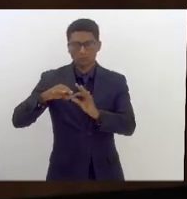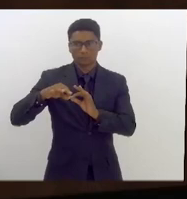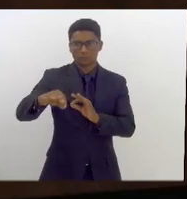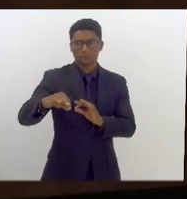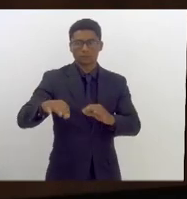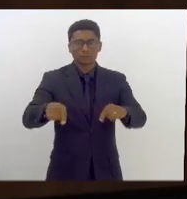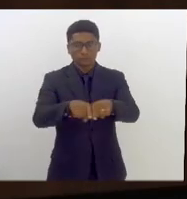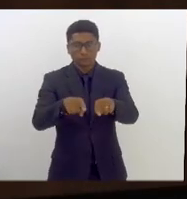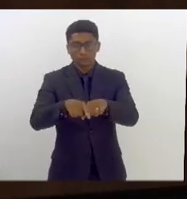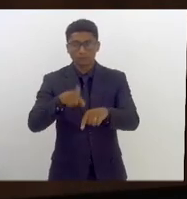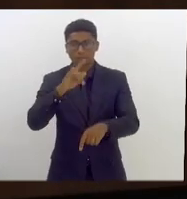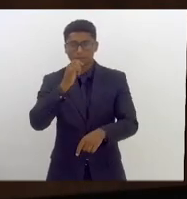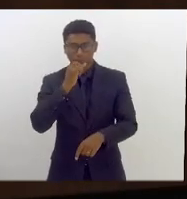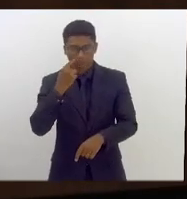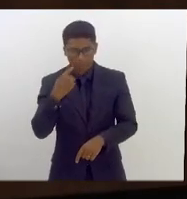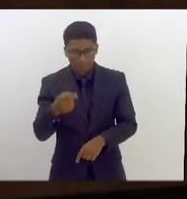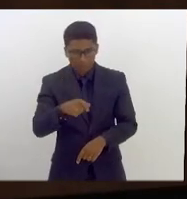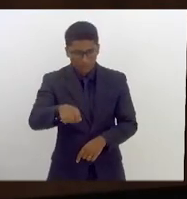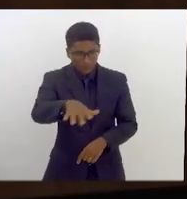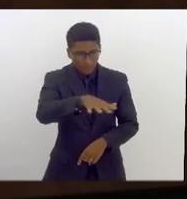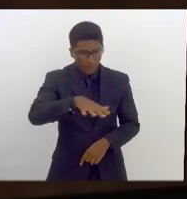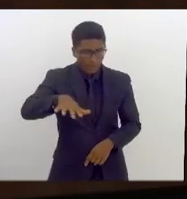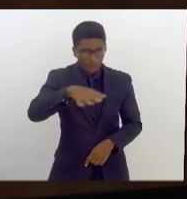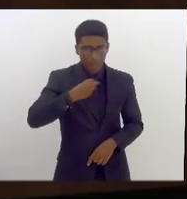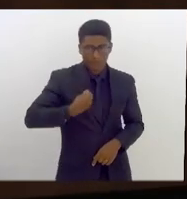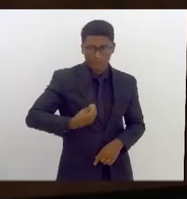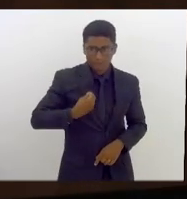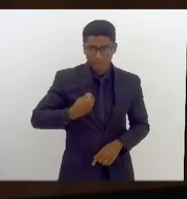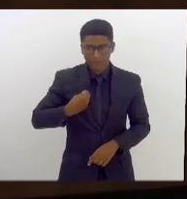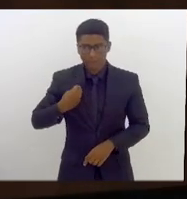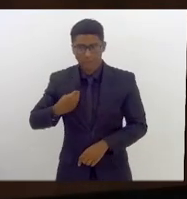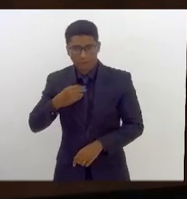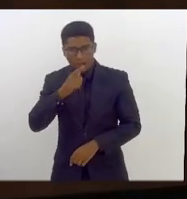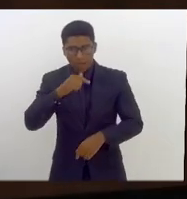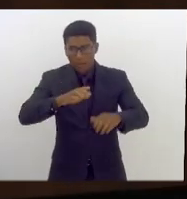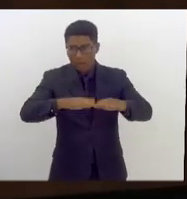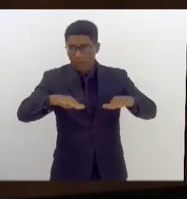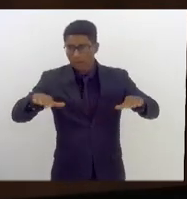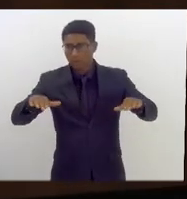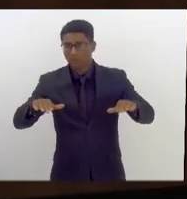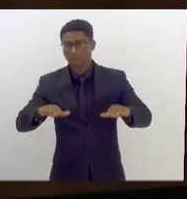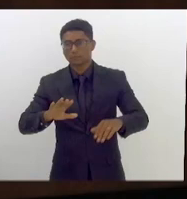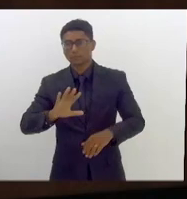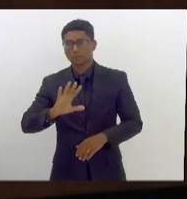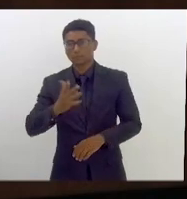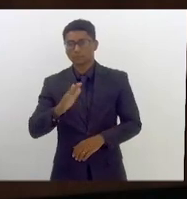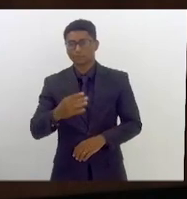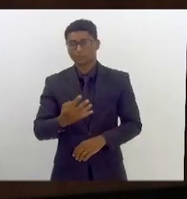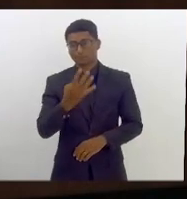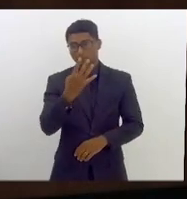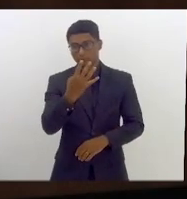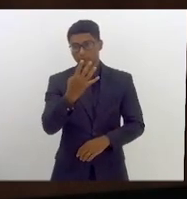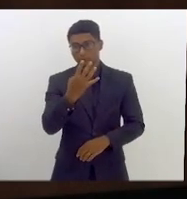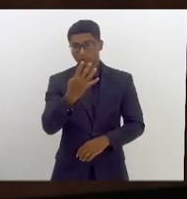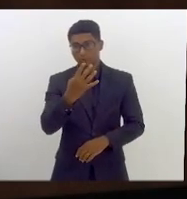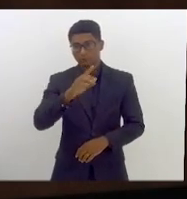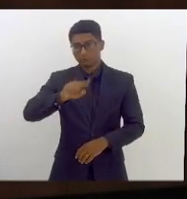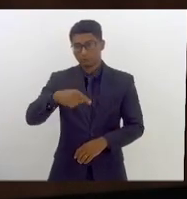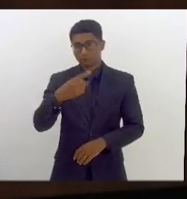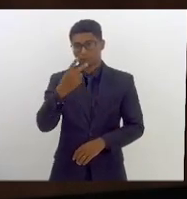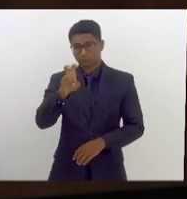essa área onde tem vida, bioma, onde tem as baías, 4,5 milhões de quilômetros quadrados,